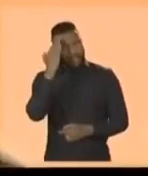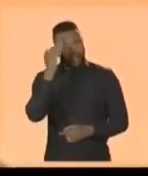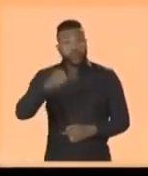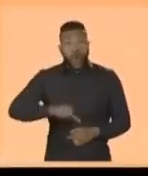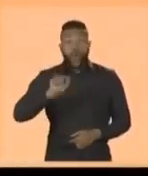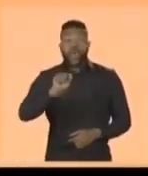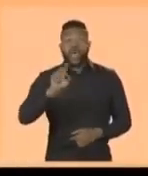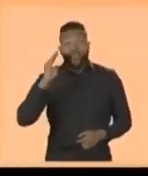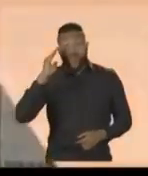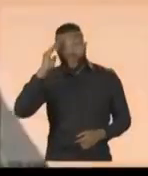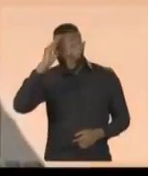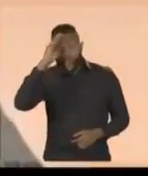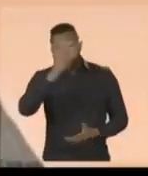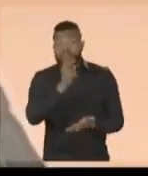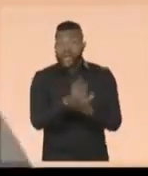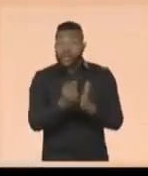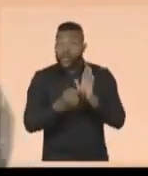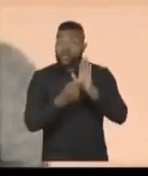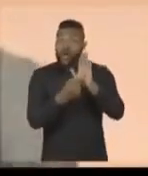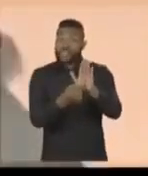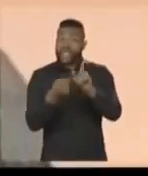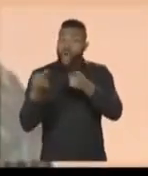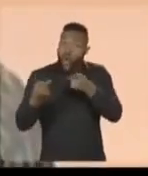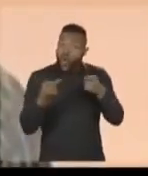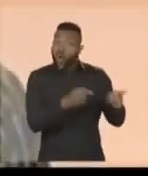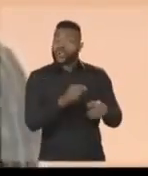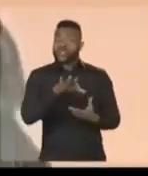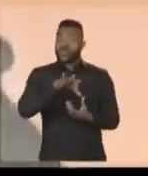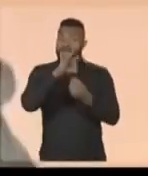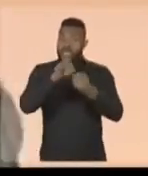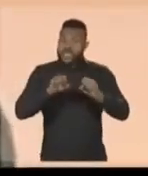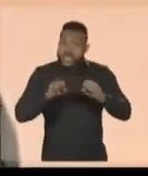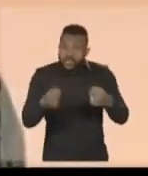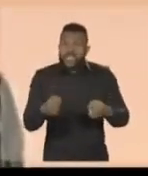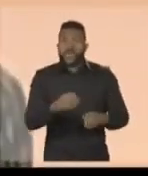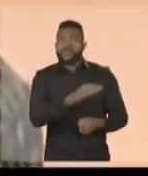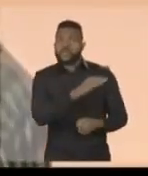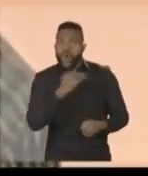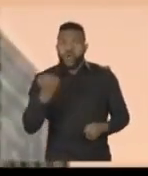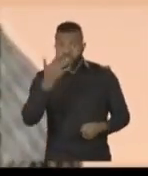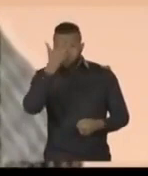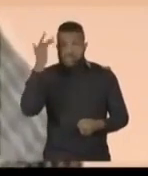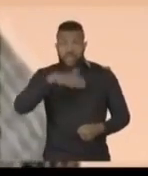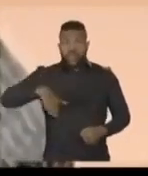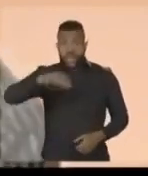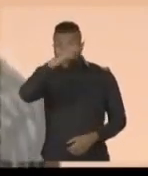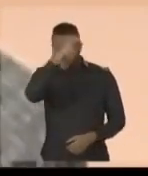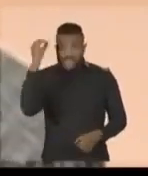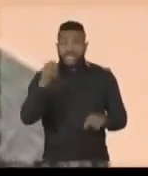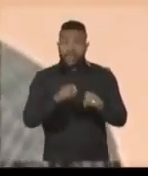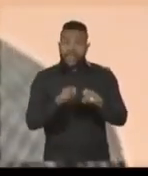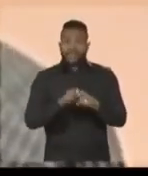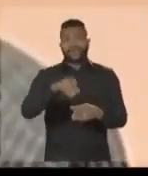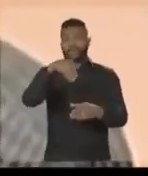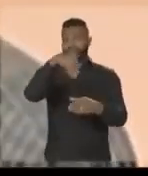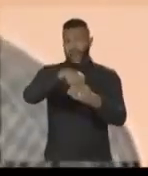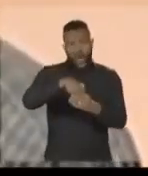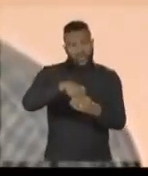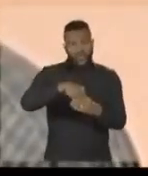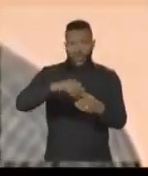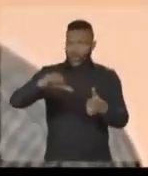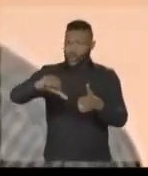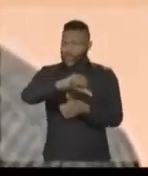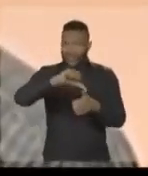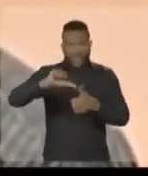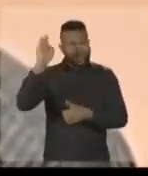Pior, Bolsonaro nunca escondeu que é contra a democracia e defendeu a morte até de inocentes. Através do voto,